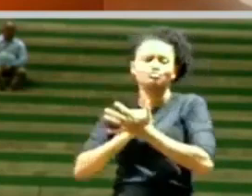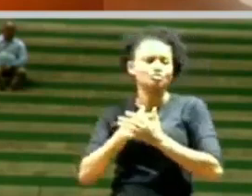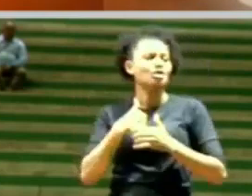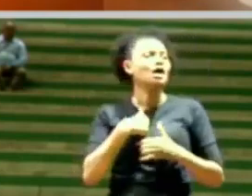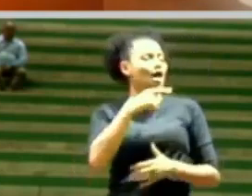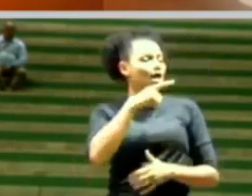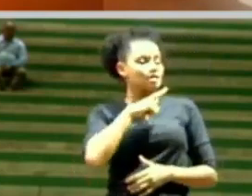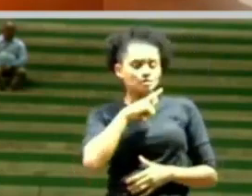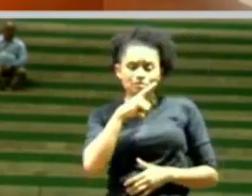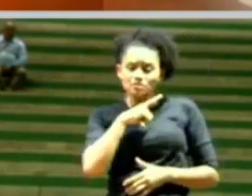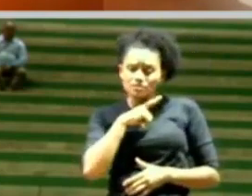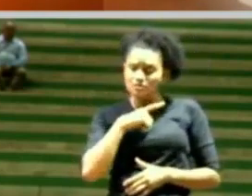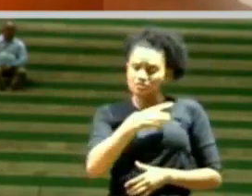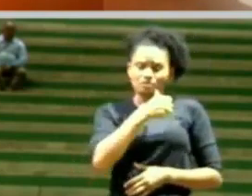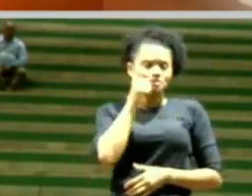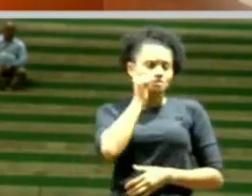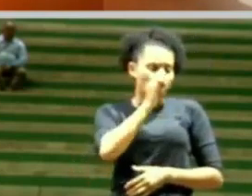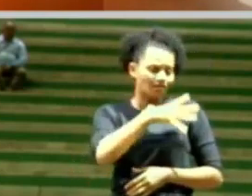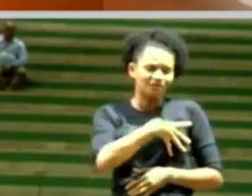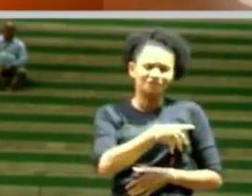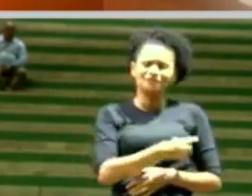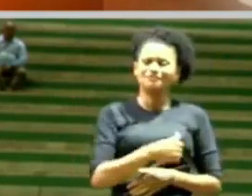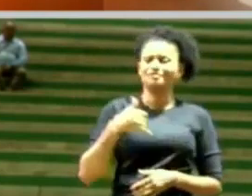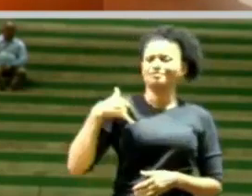Eu tenho uma filha de 13 anos,